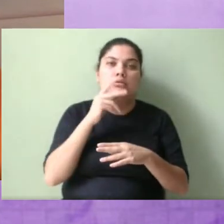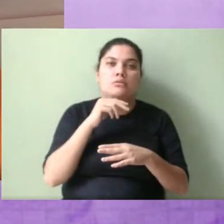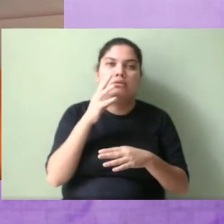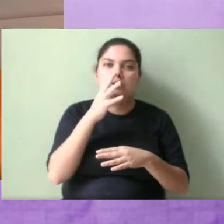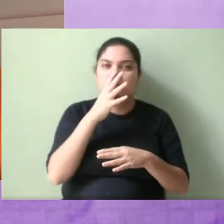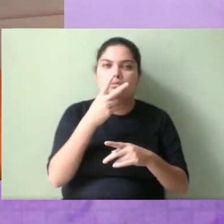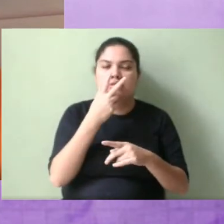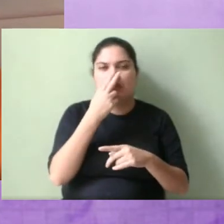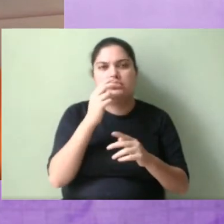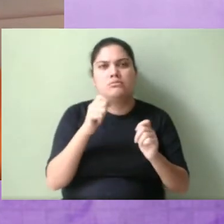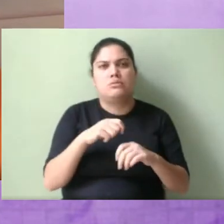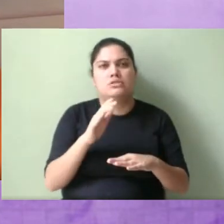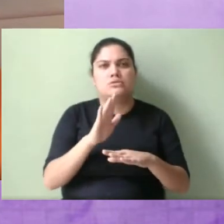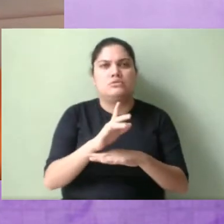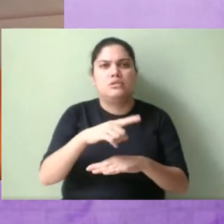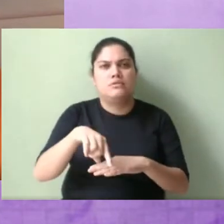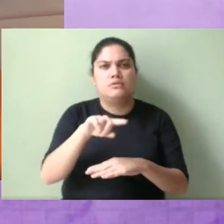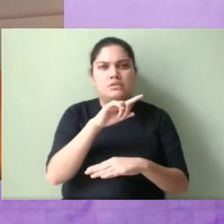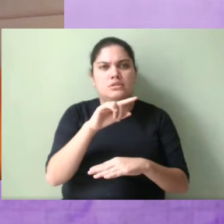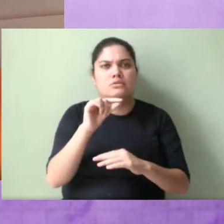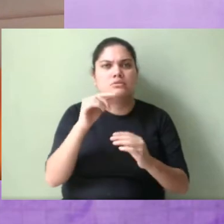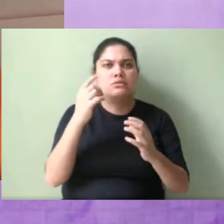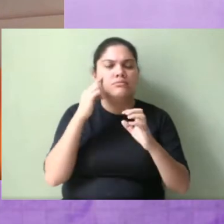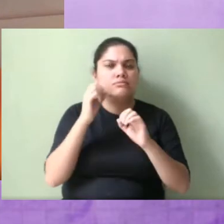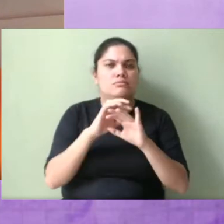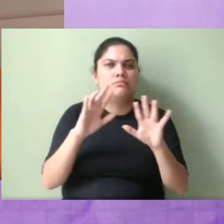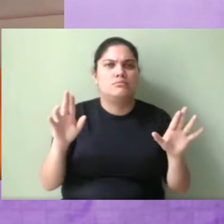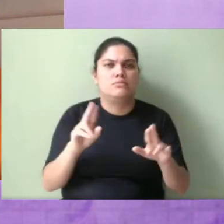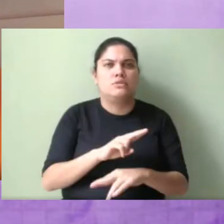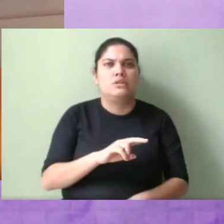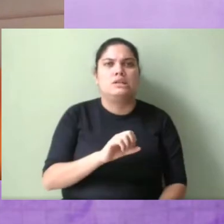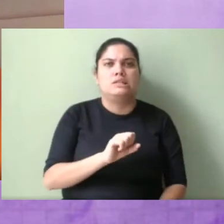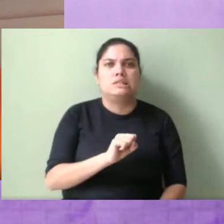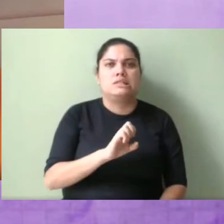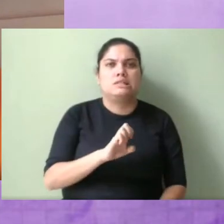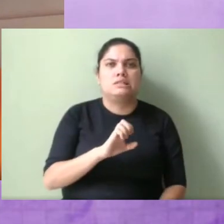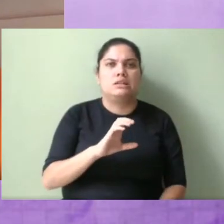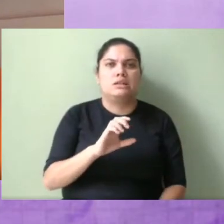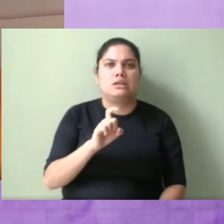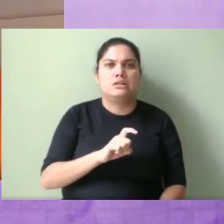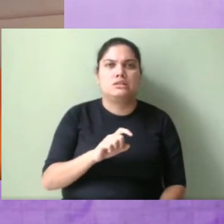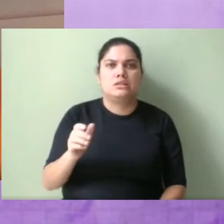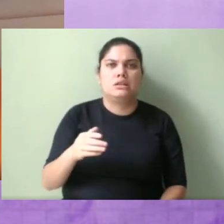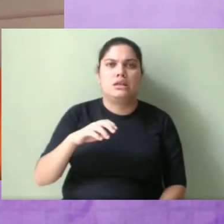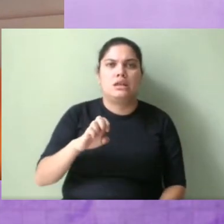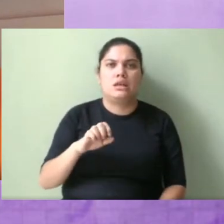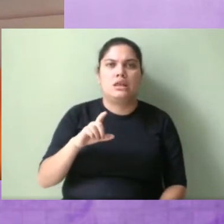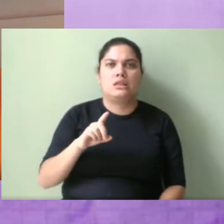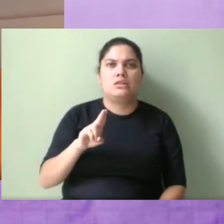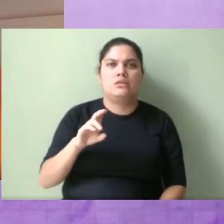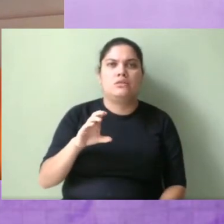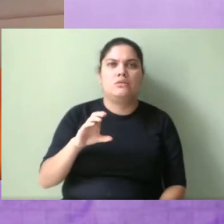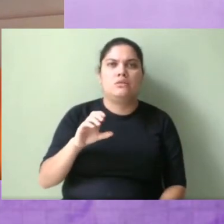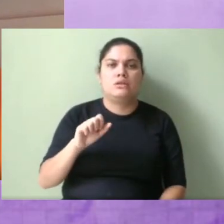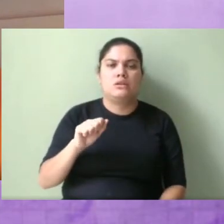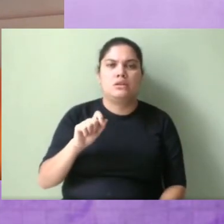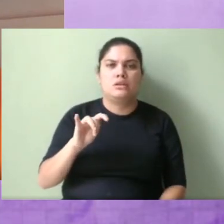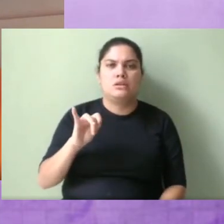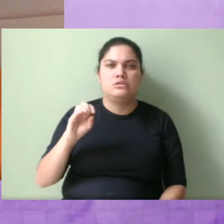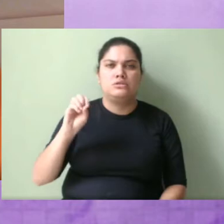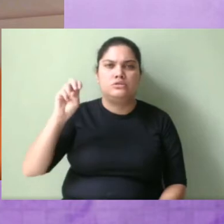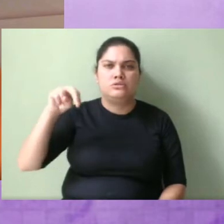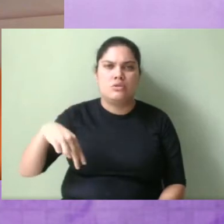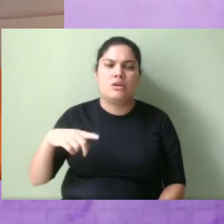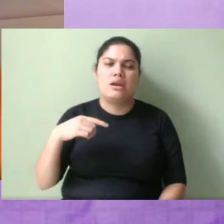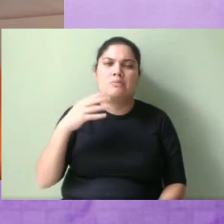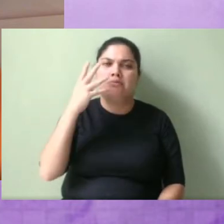entre os adolescentes, então para vocês terem uma ideia também de por onde começar na rede social, né? Tenta chegar